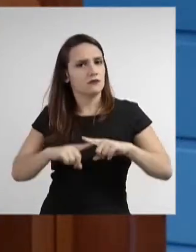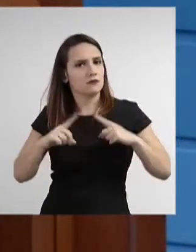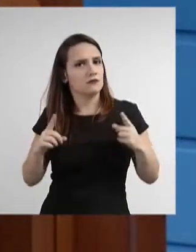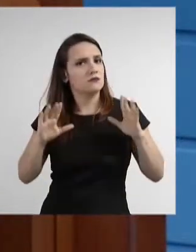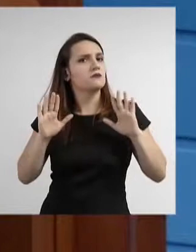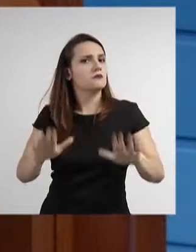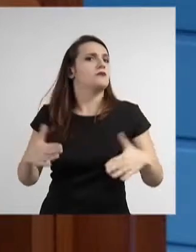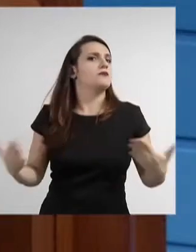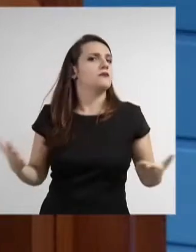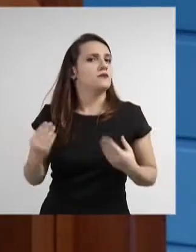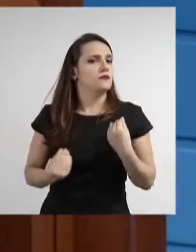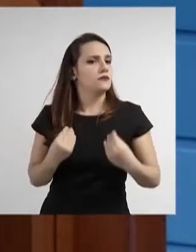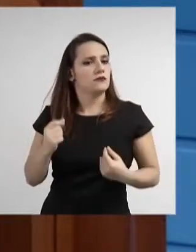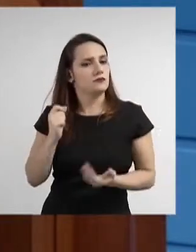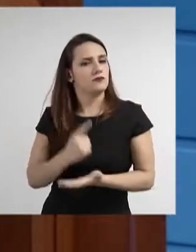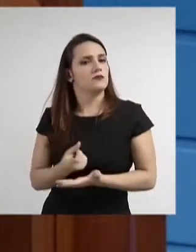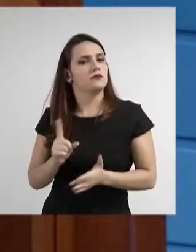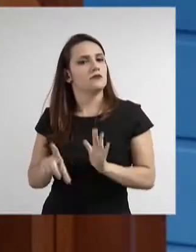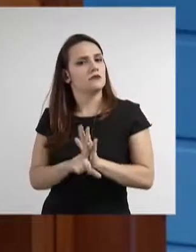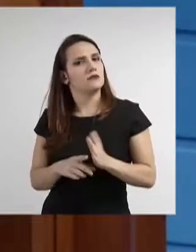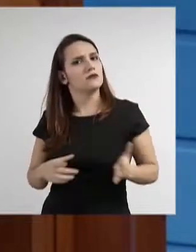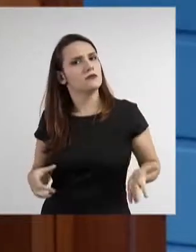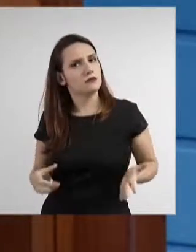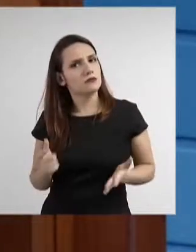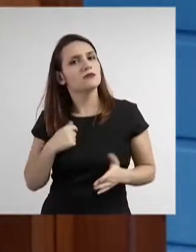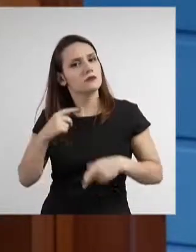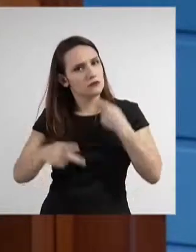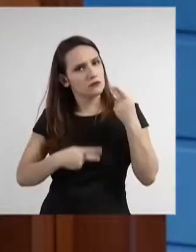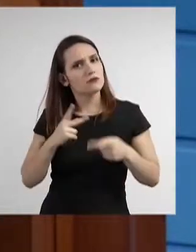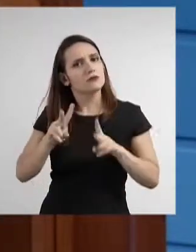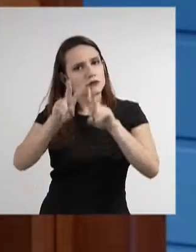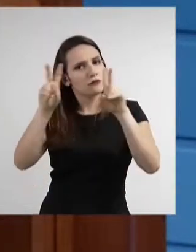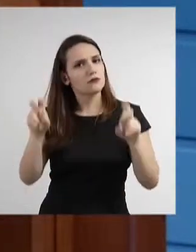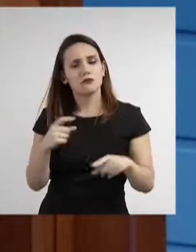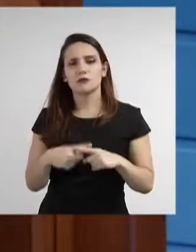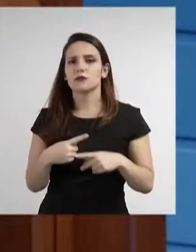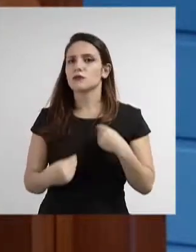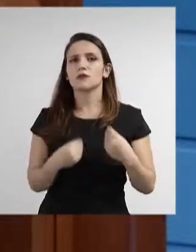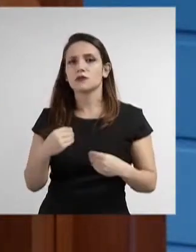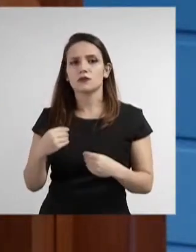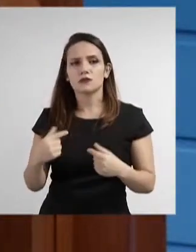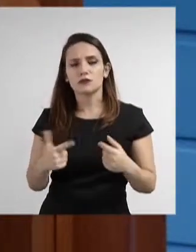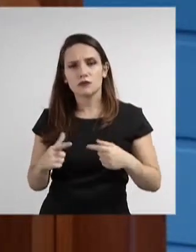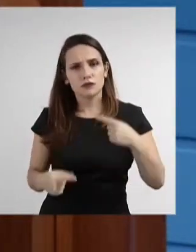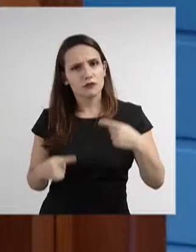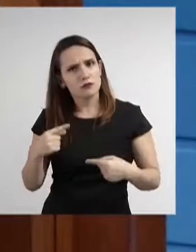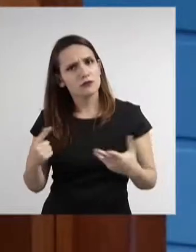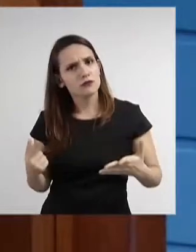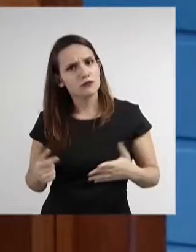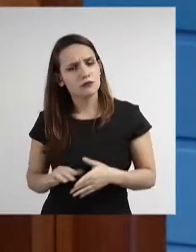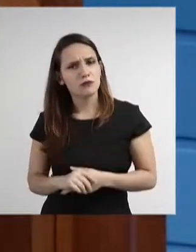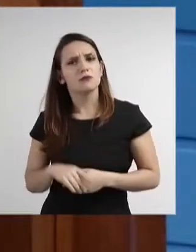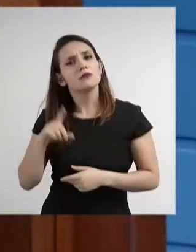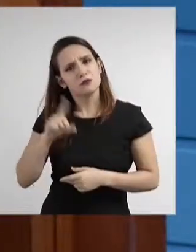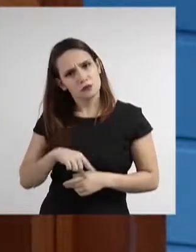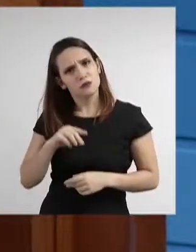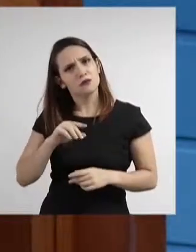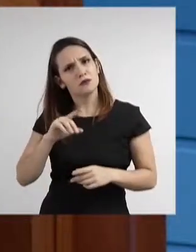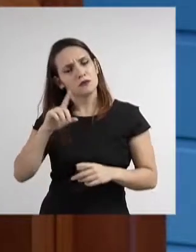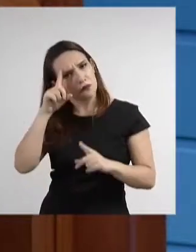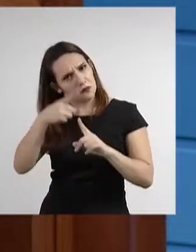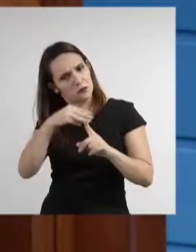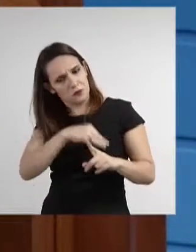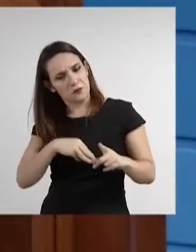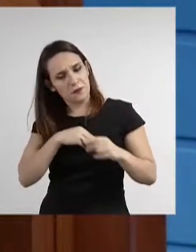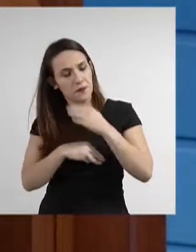fica? Então, eu trouxe esse assunto porque não tem como não discutir ele aqui. Essa é uma missão